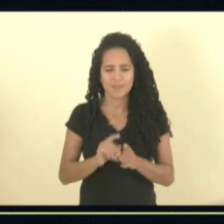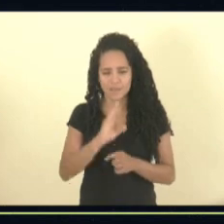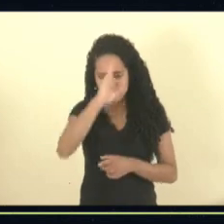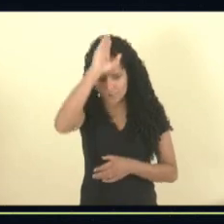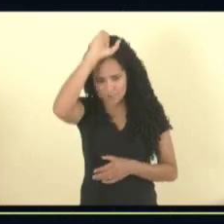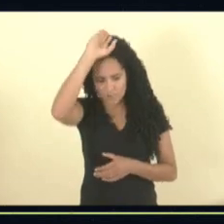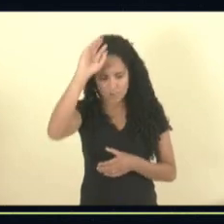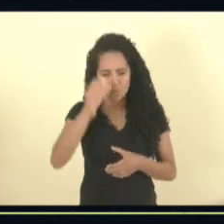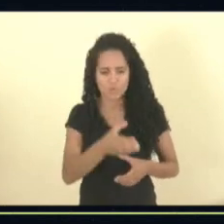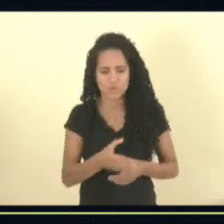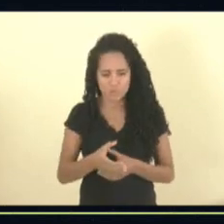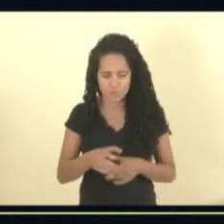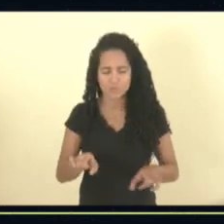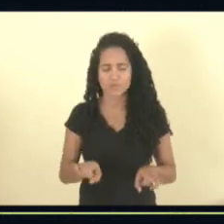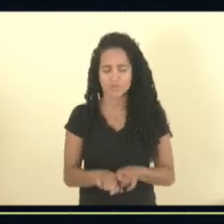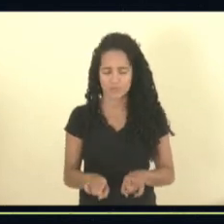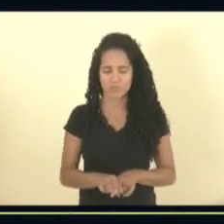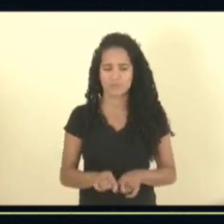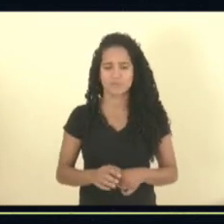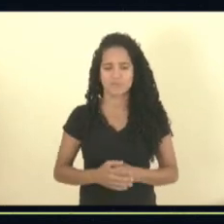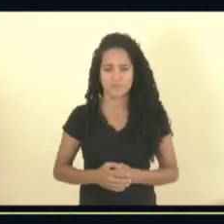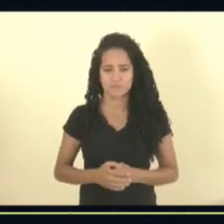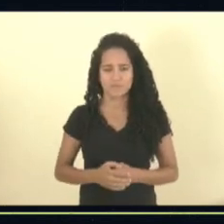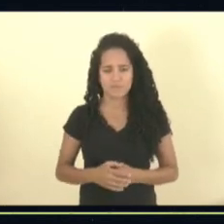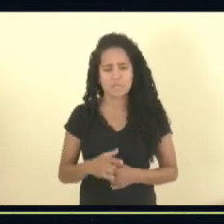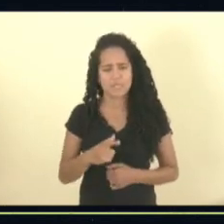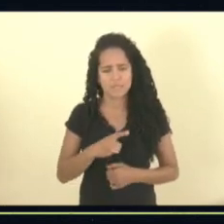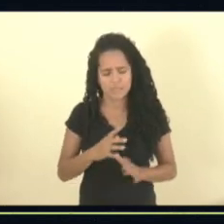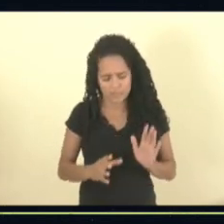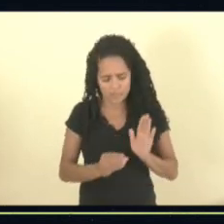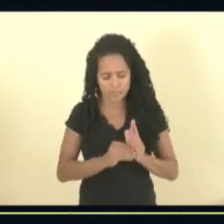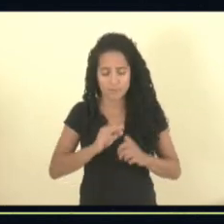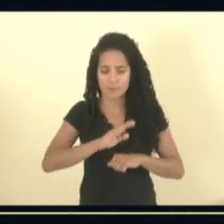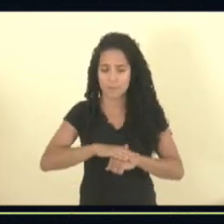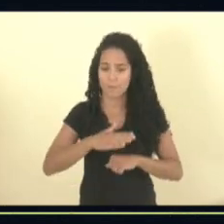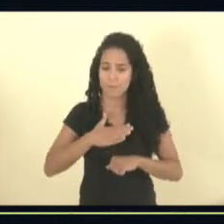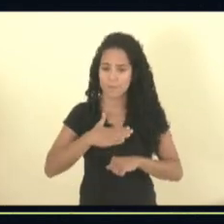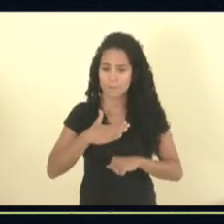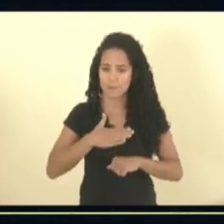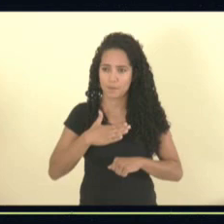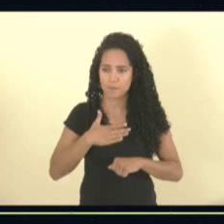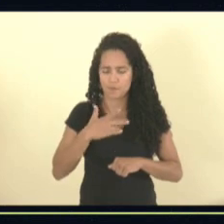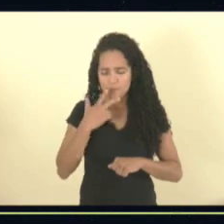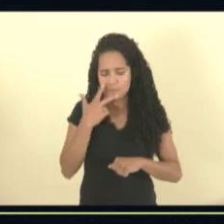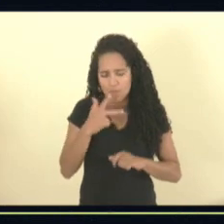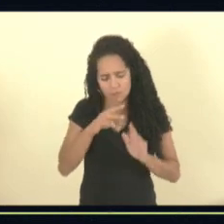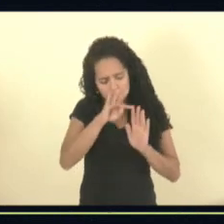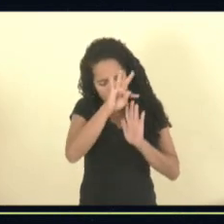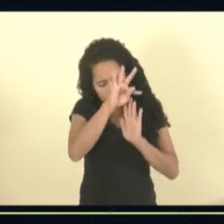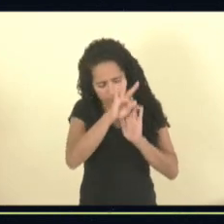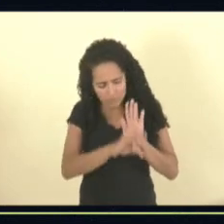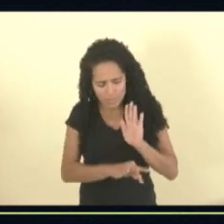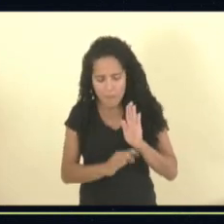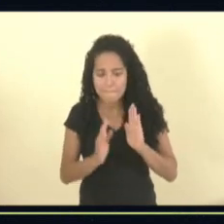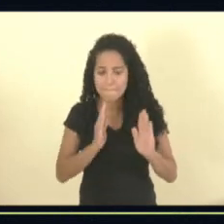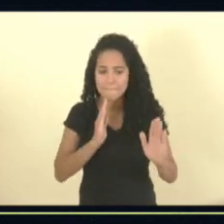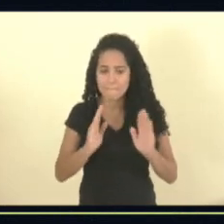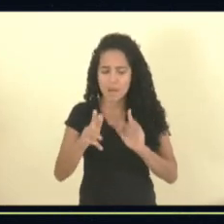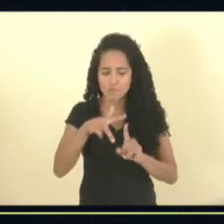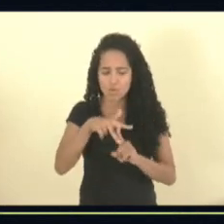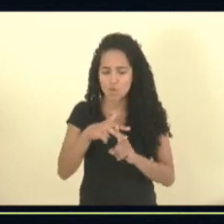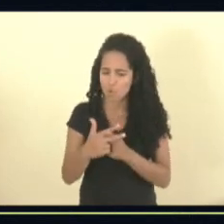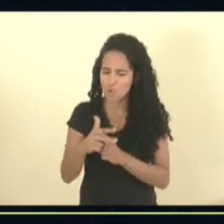do nosso Estado. Existe uma emenda de minha autoria que corrige um bocado desses prazos,